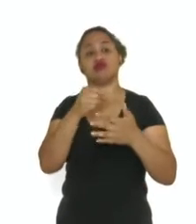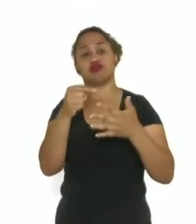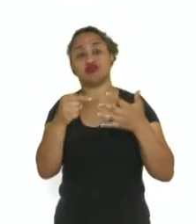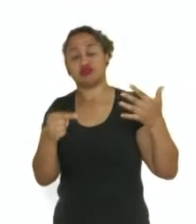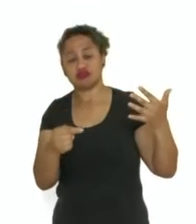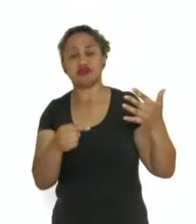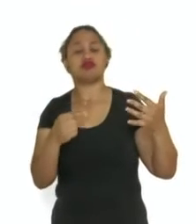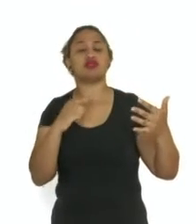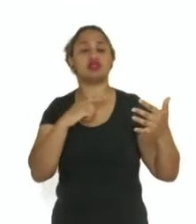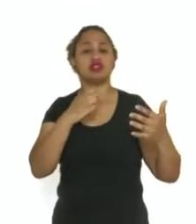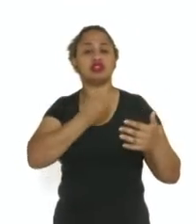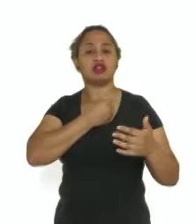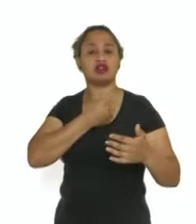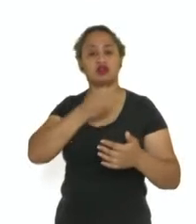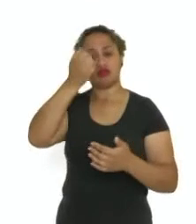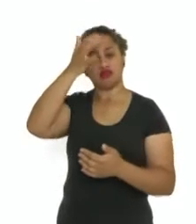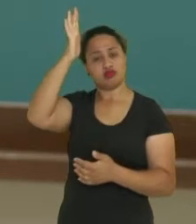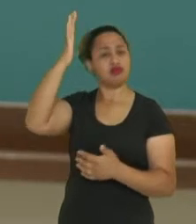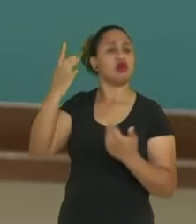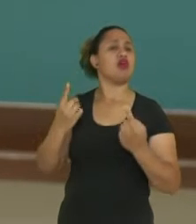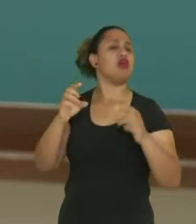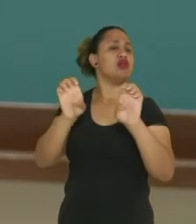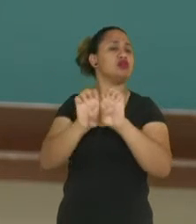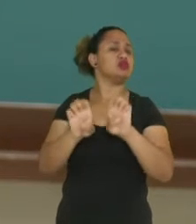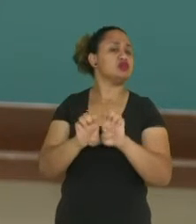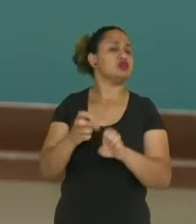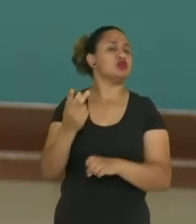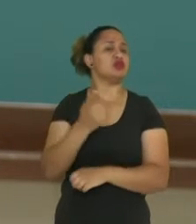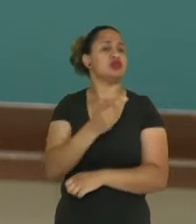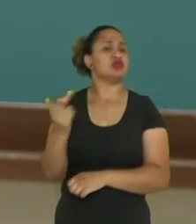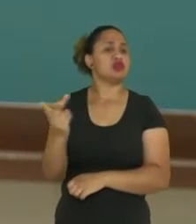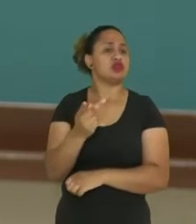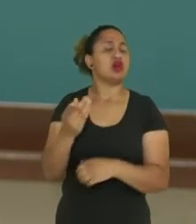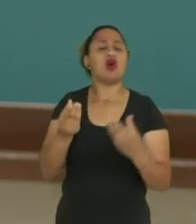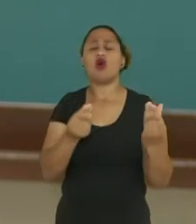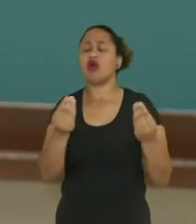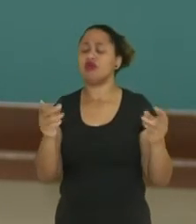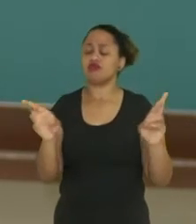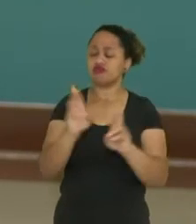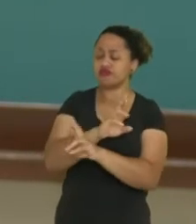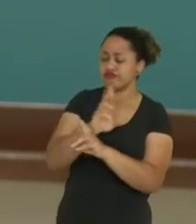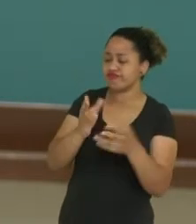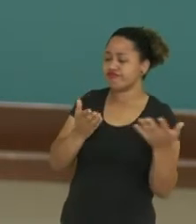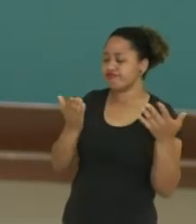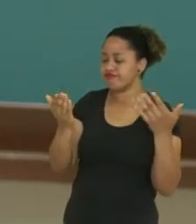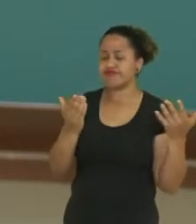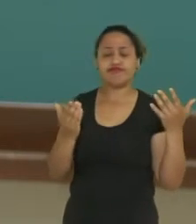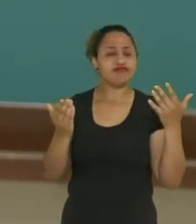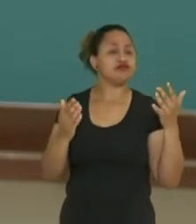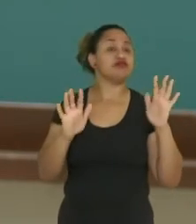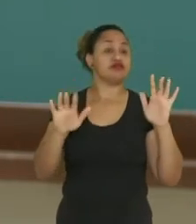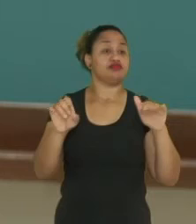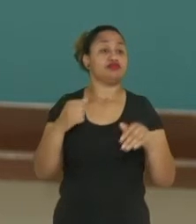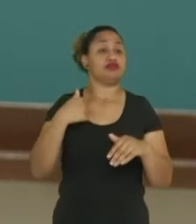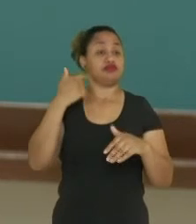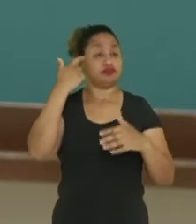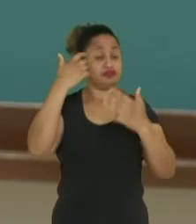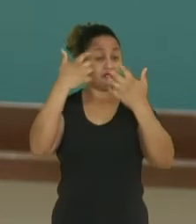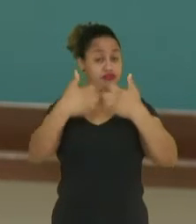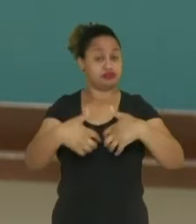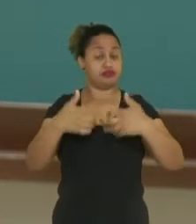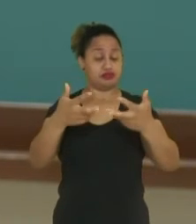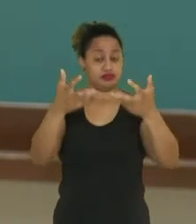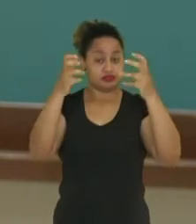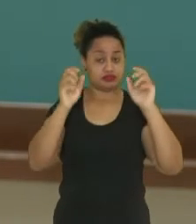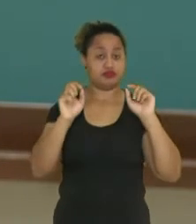incisos romanos. Então, qual é a estrutura de cada um? Como fazemos essa relação? Se você percebeu